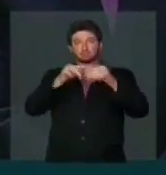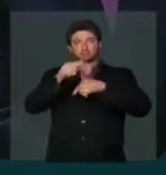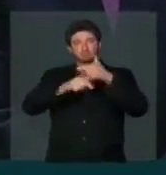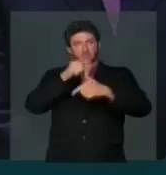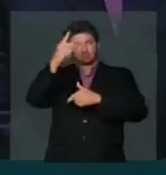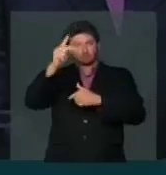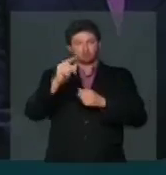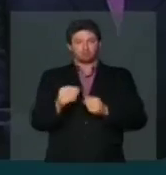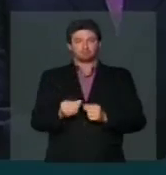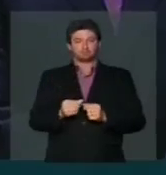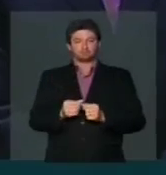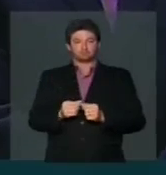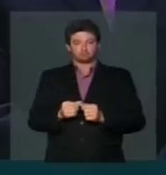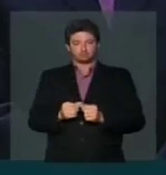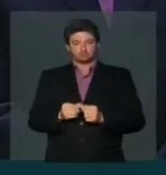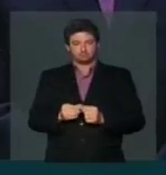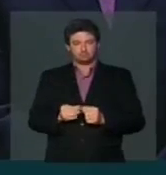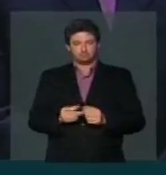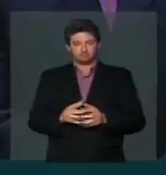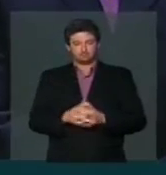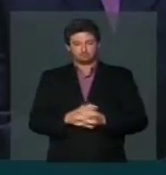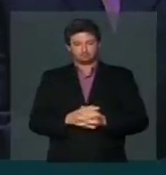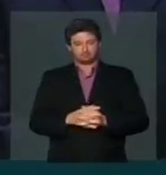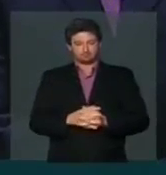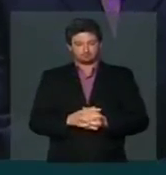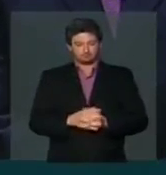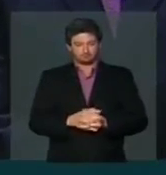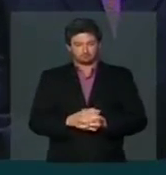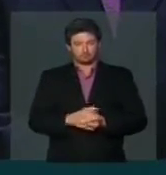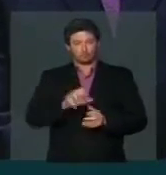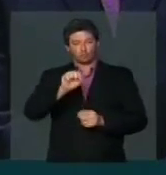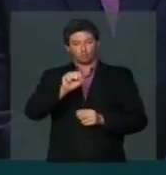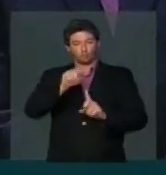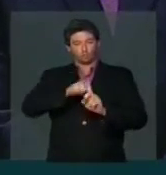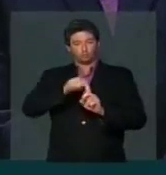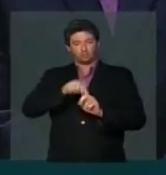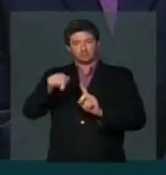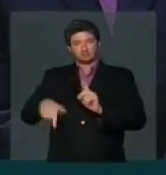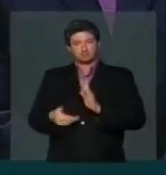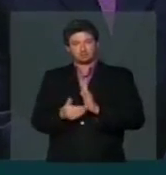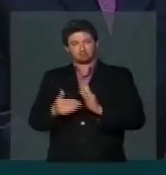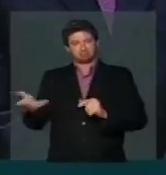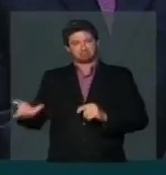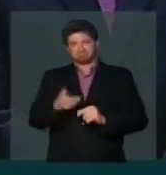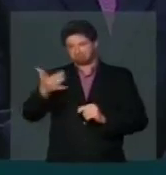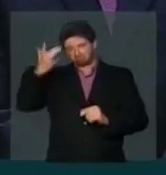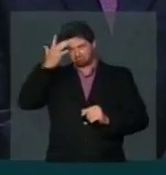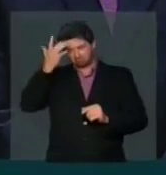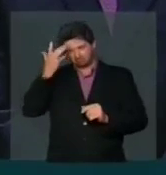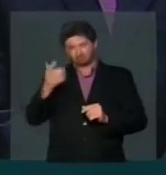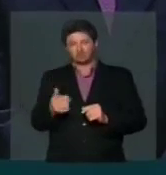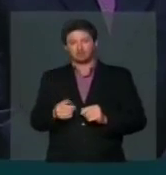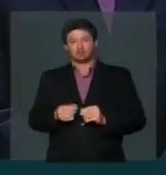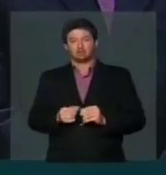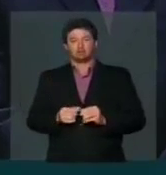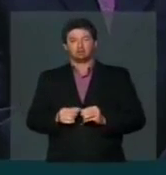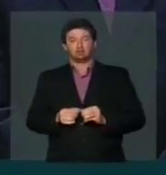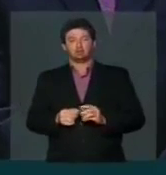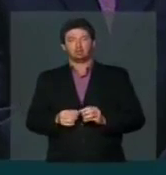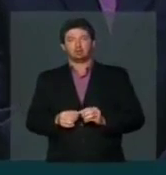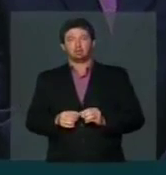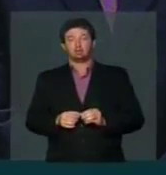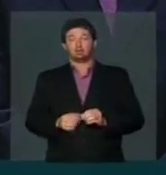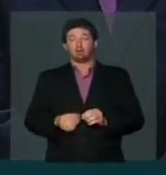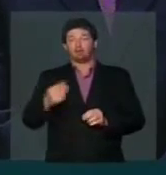trabalho que você vem desenvolvendo ao longo desses primeiros 8 meses aqui na Câmara Federal, com muito brilhantismo. A pertinência da